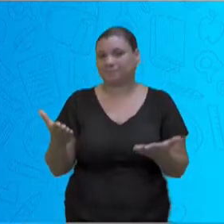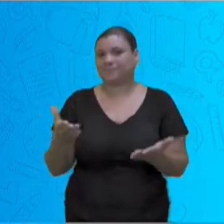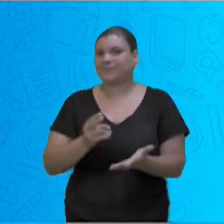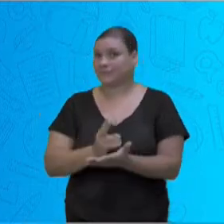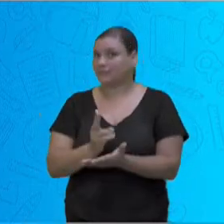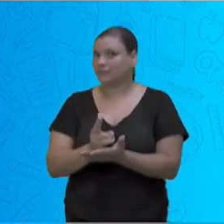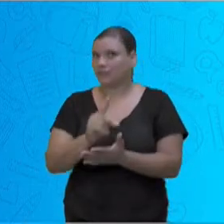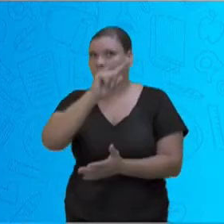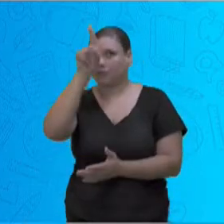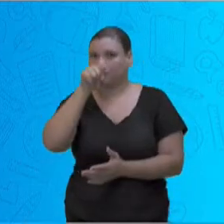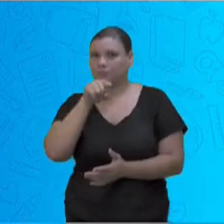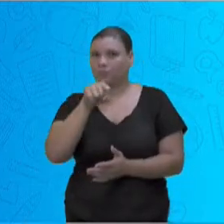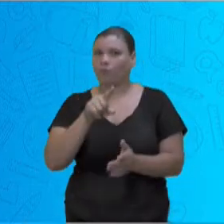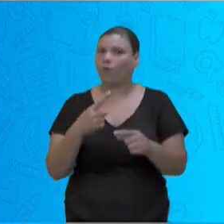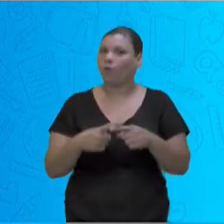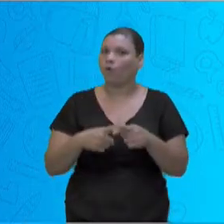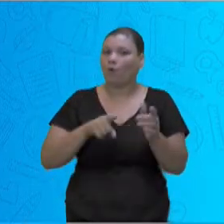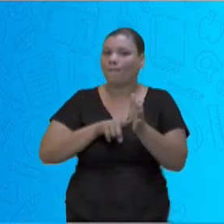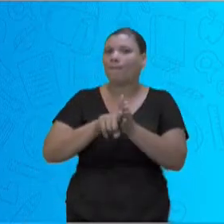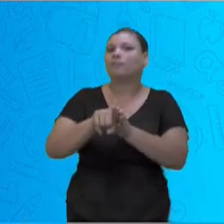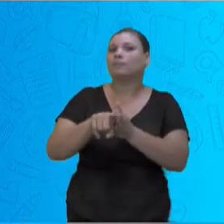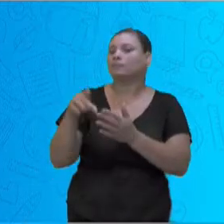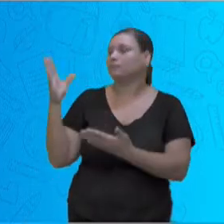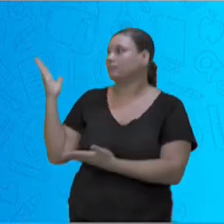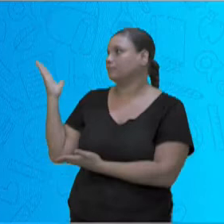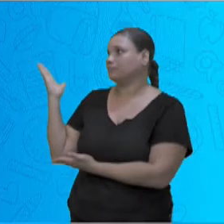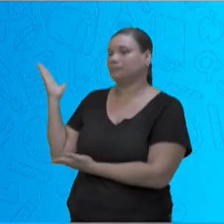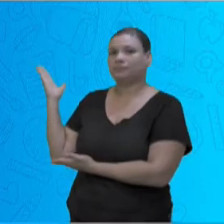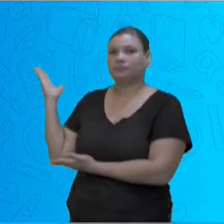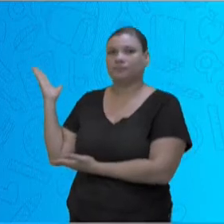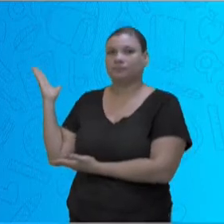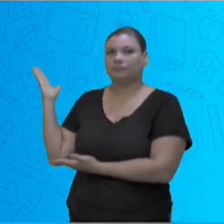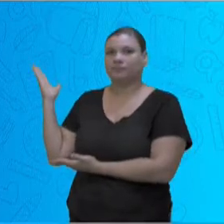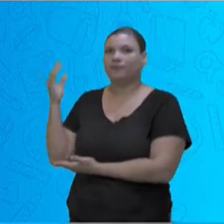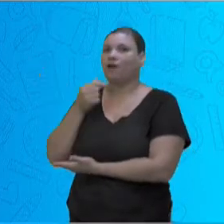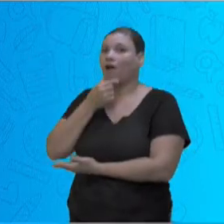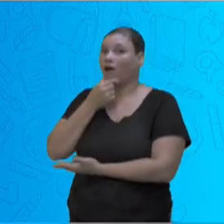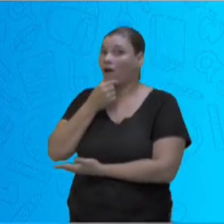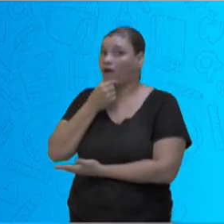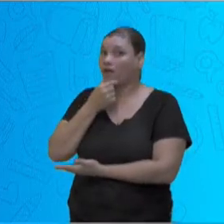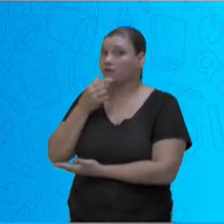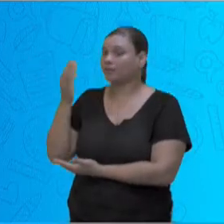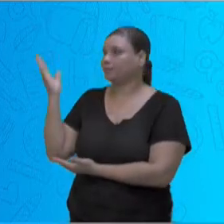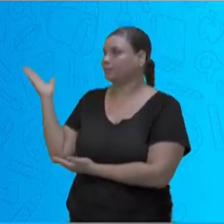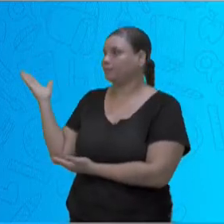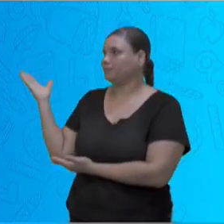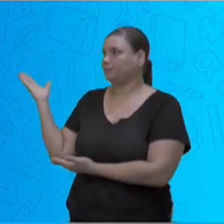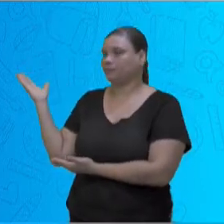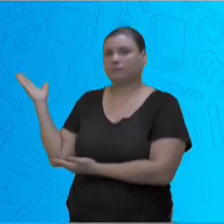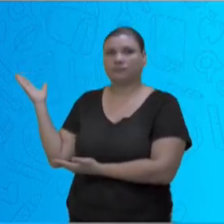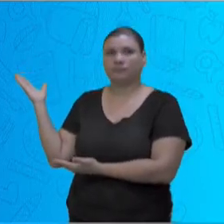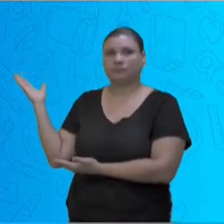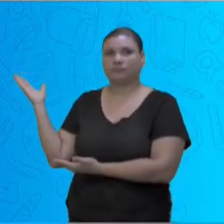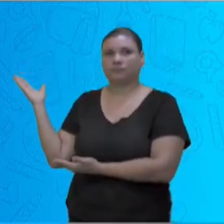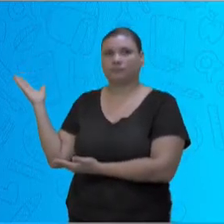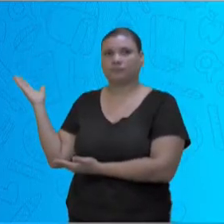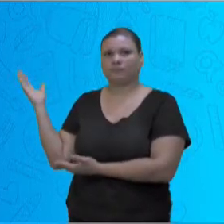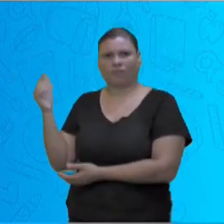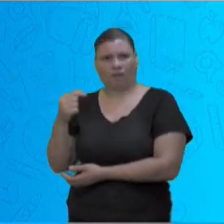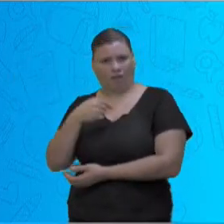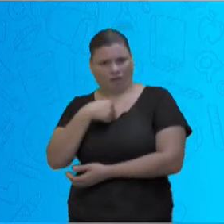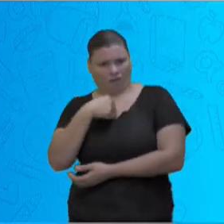I am. No, I'm not. Então, vamos lá. Am I, sou eu? Aí você